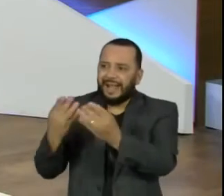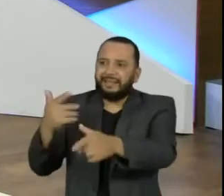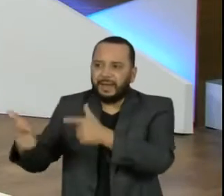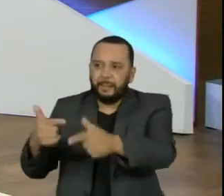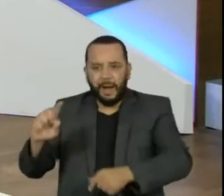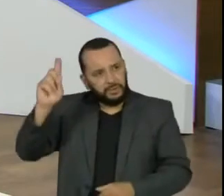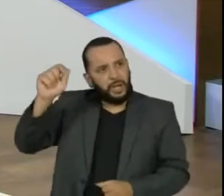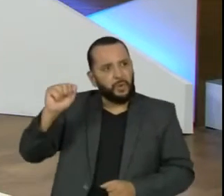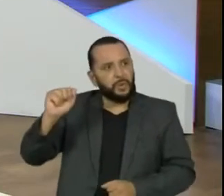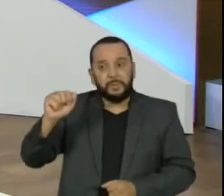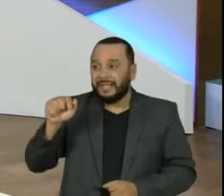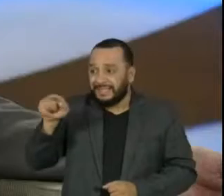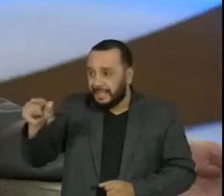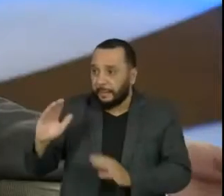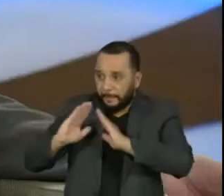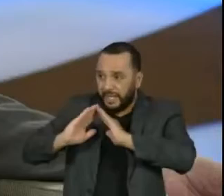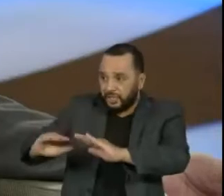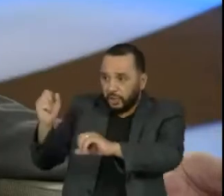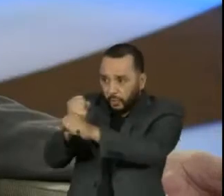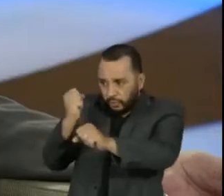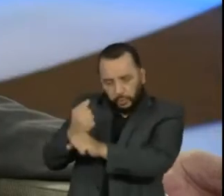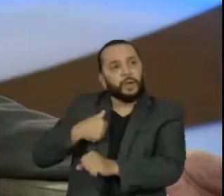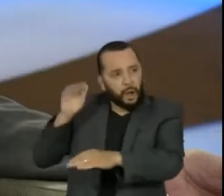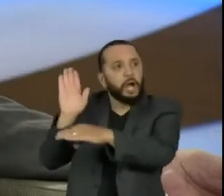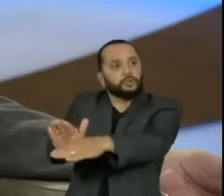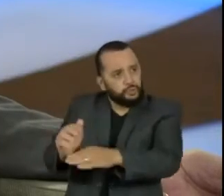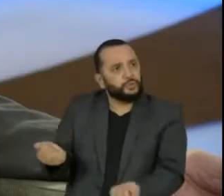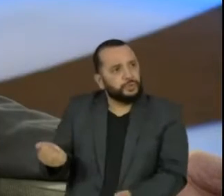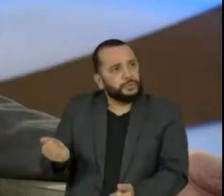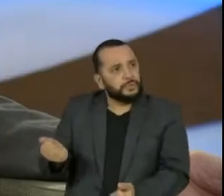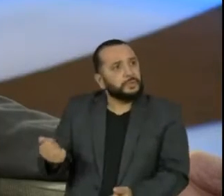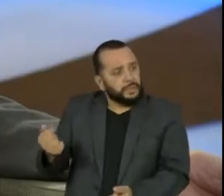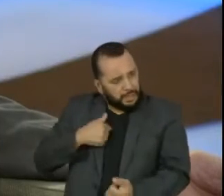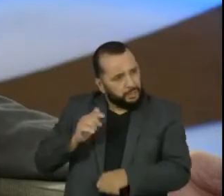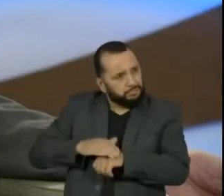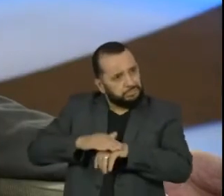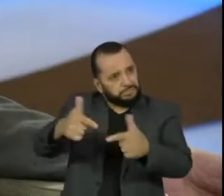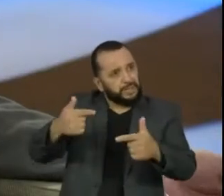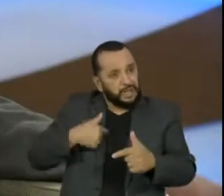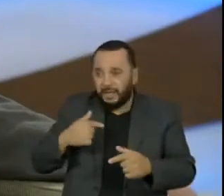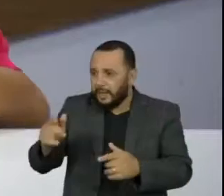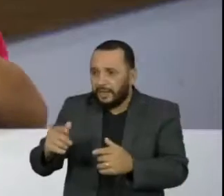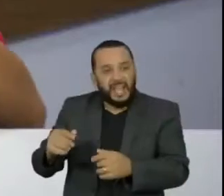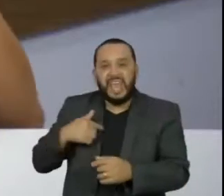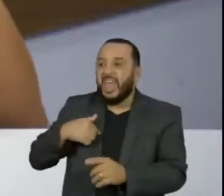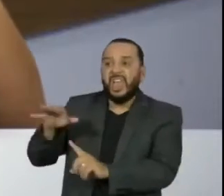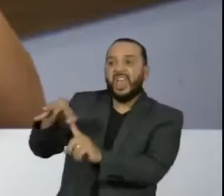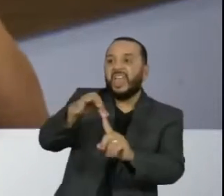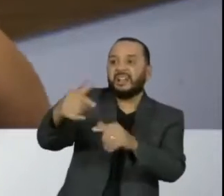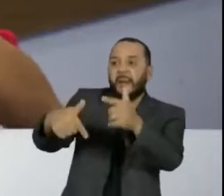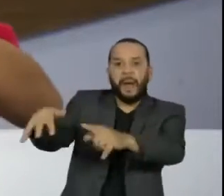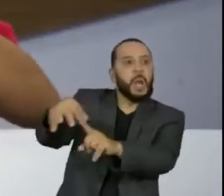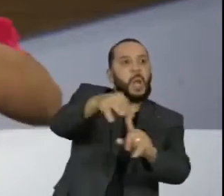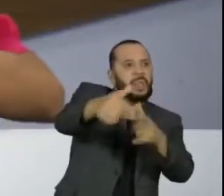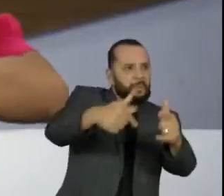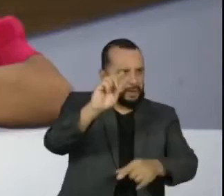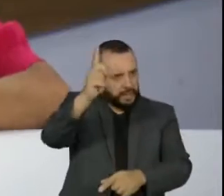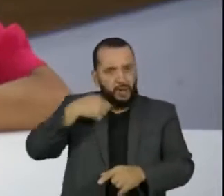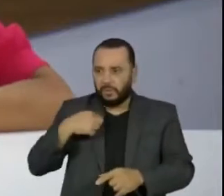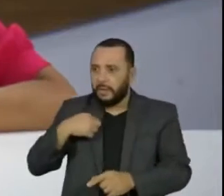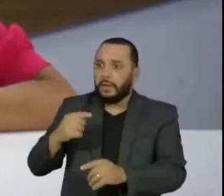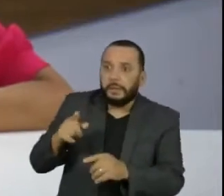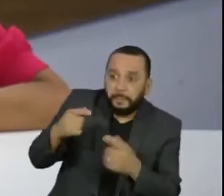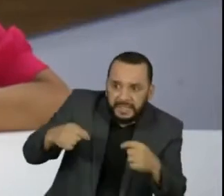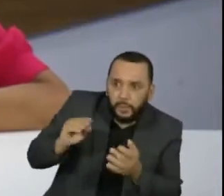Foi o que foi feito. Foi o que foi feito. Então, o senhor acha que o senhor é do tipo da